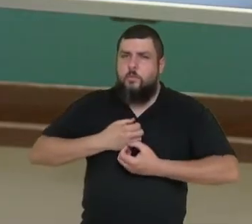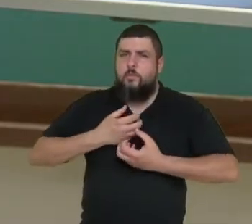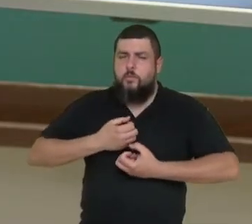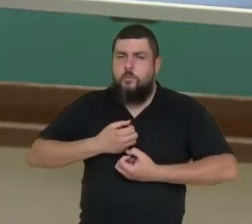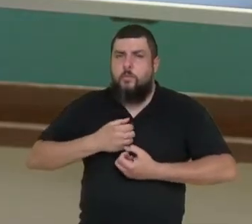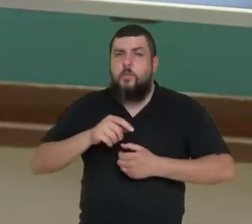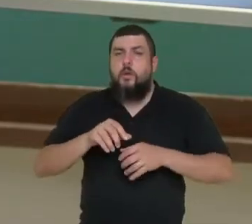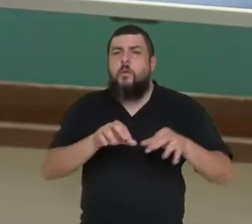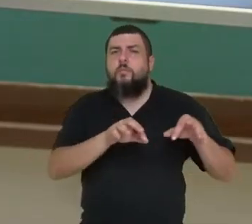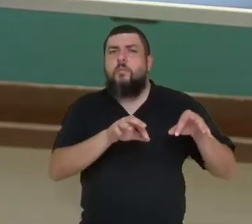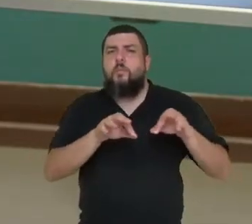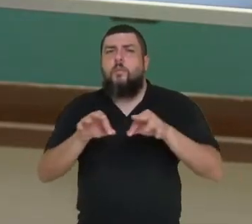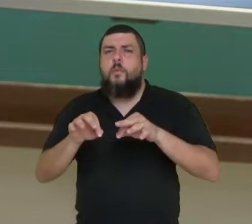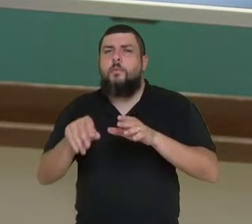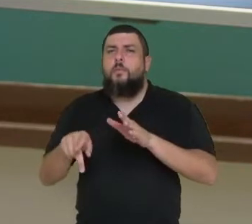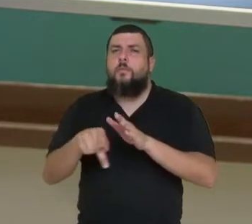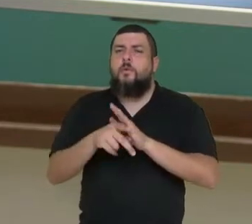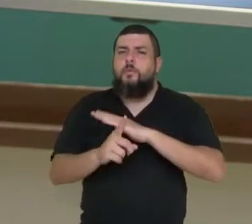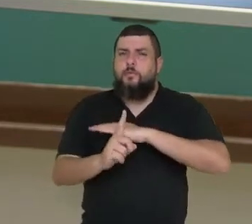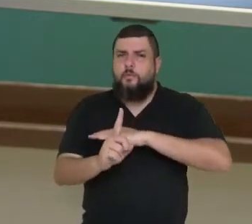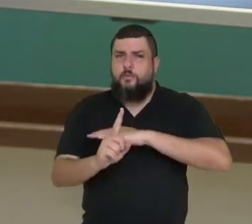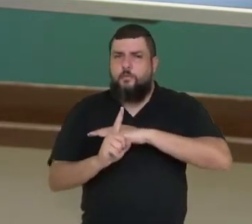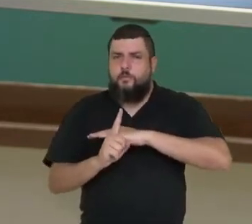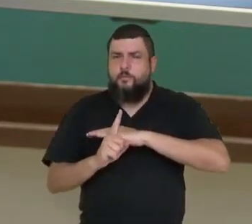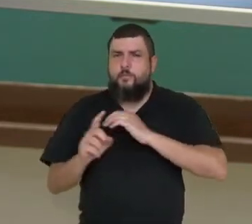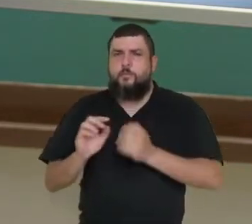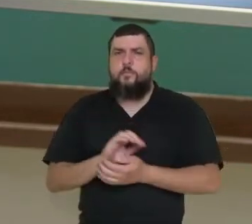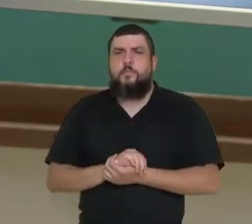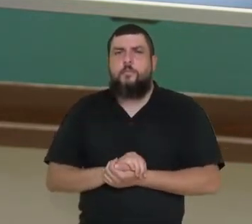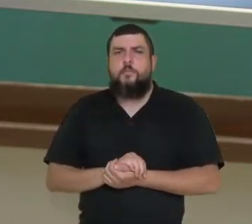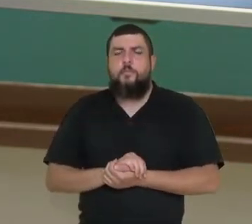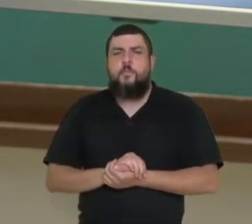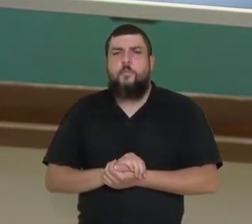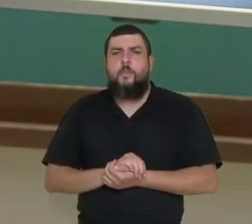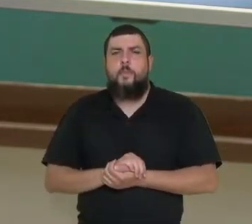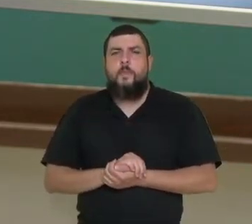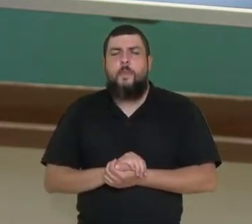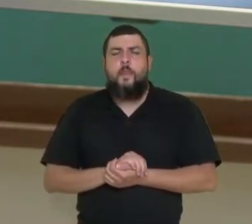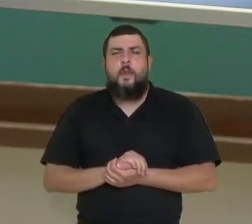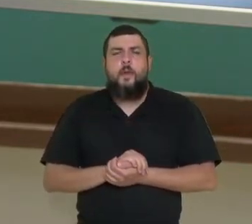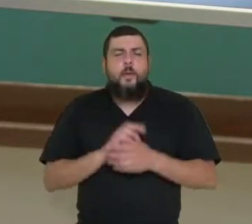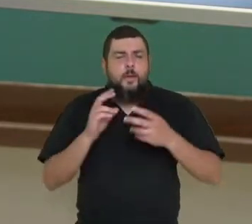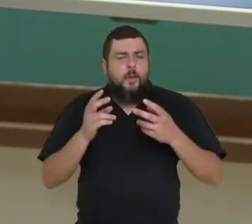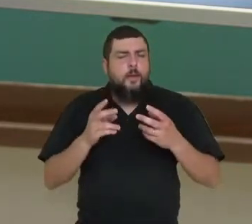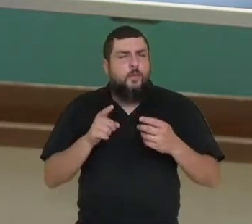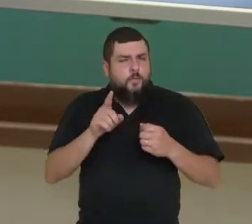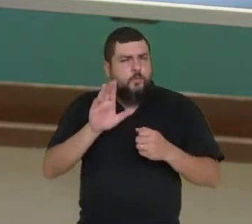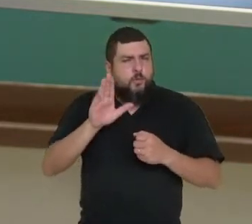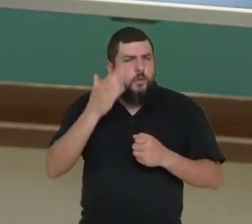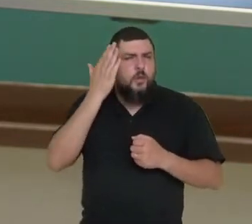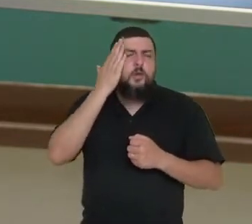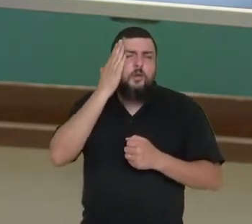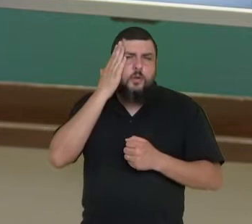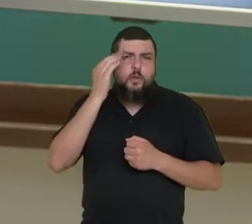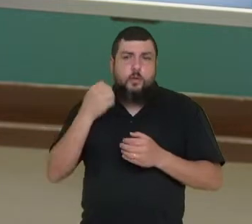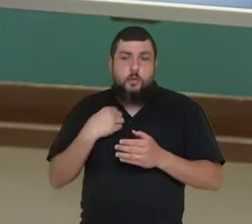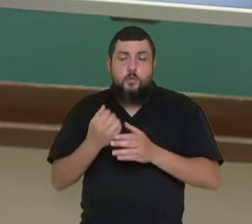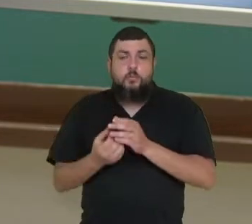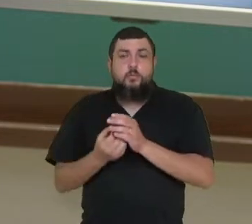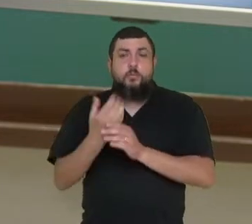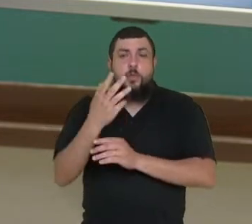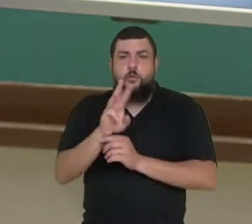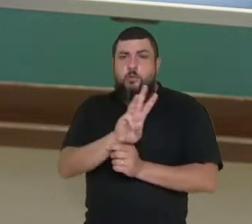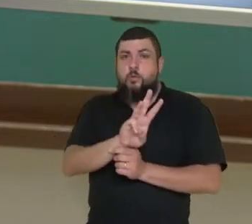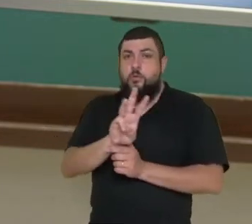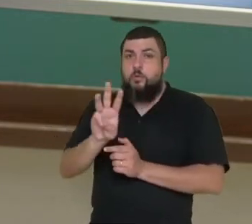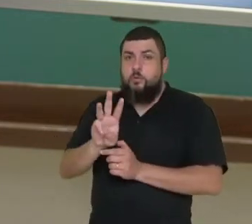certo? Então, vocês já devem ter ouvido falar que foi criada uma plataforma digital para oportunizar os estudantes do estado